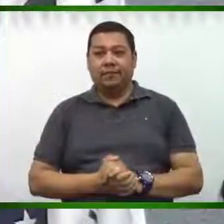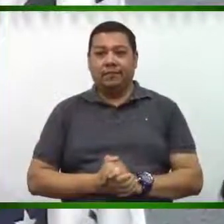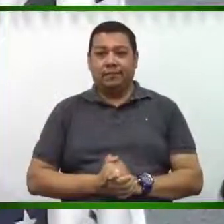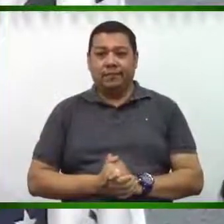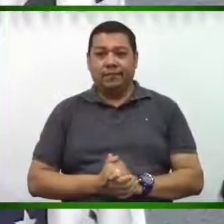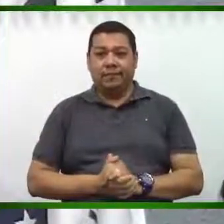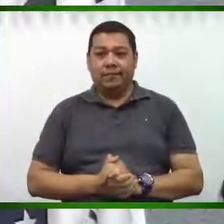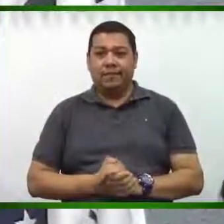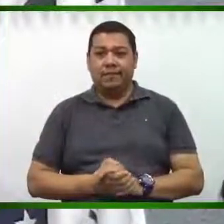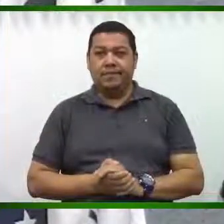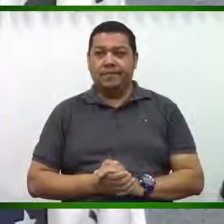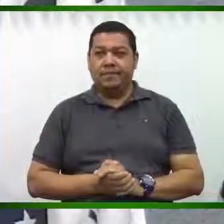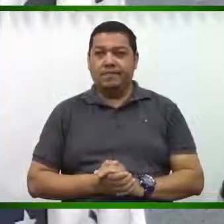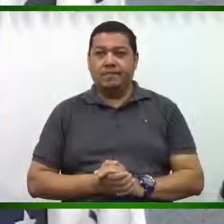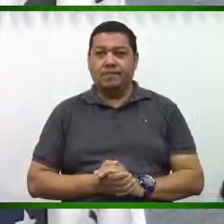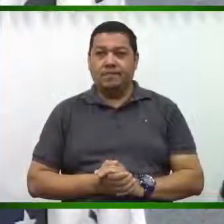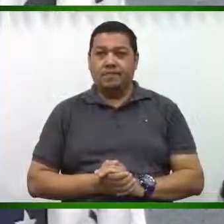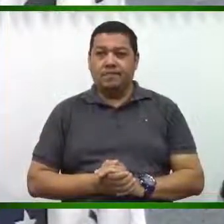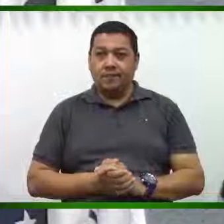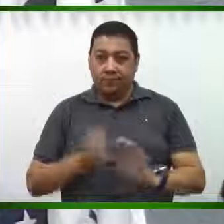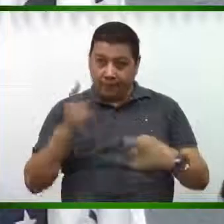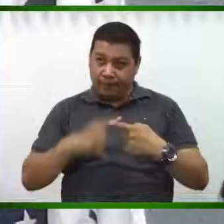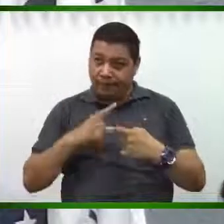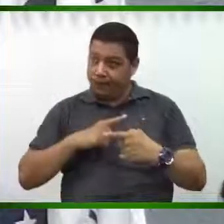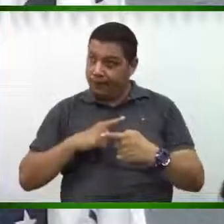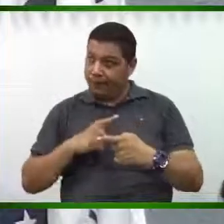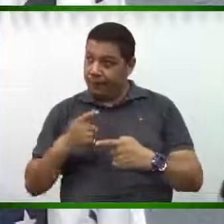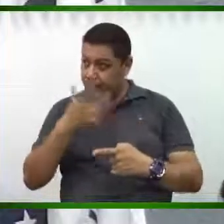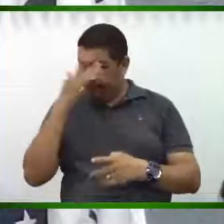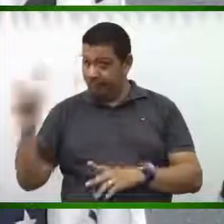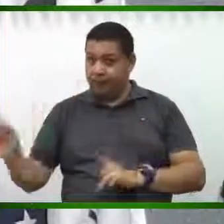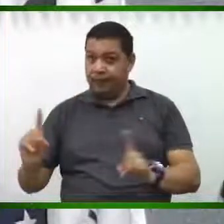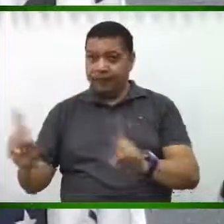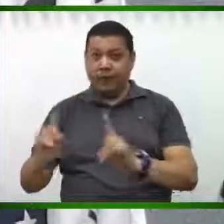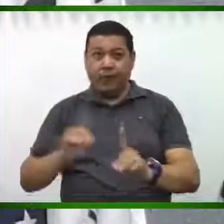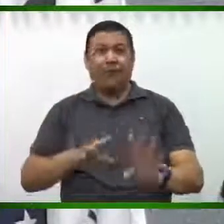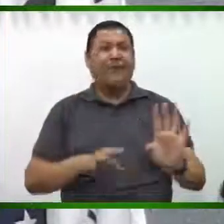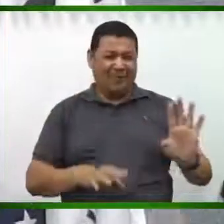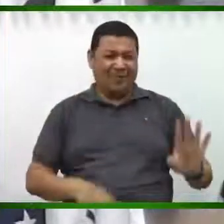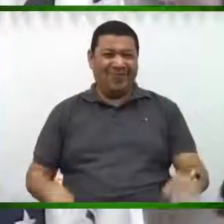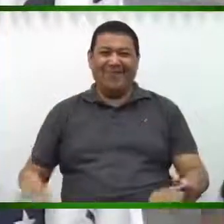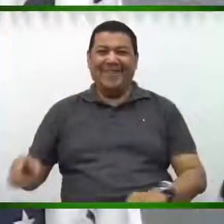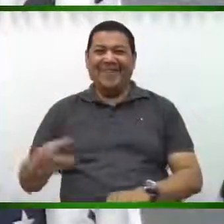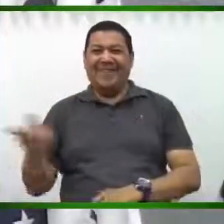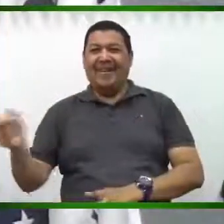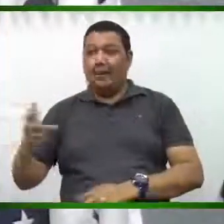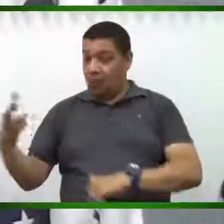ali foi que quando chegam os pacientes, elas não ficam em WhatsApp para atender os outros.